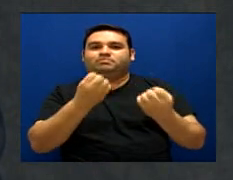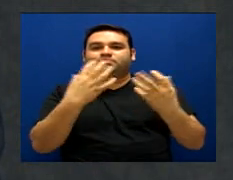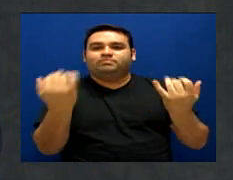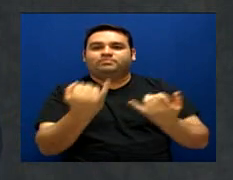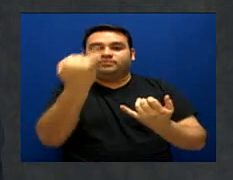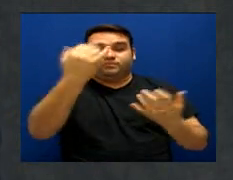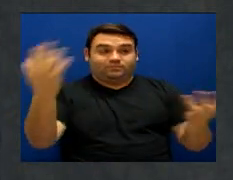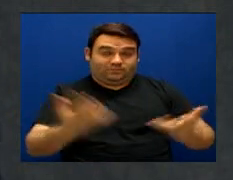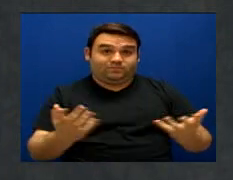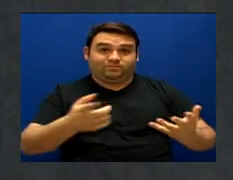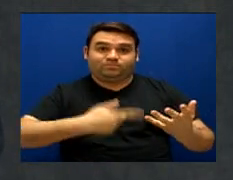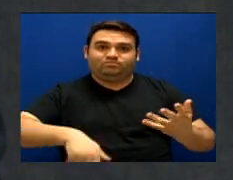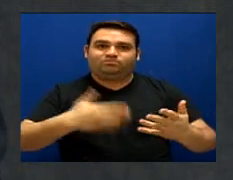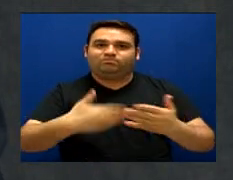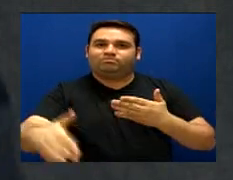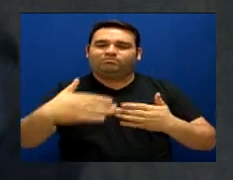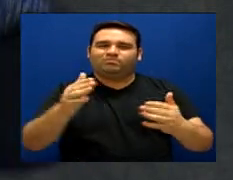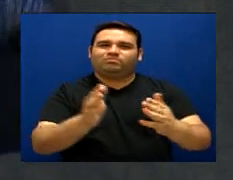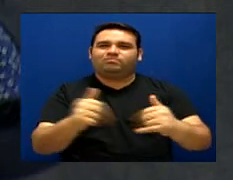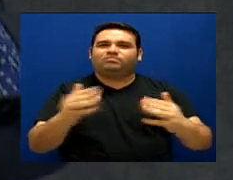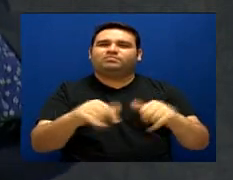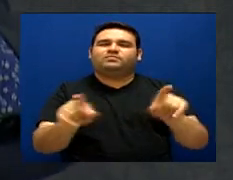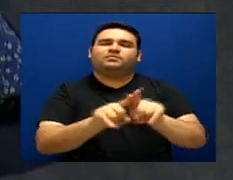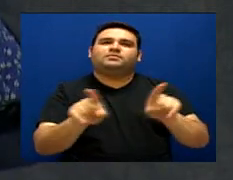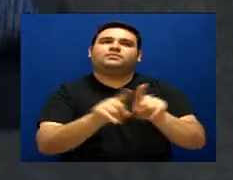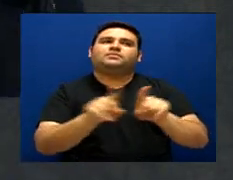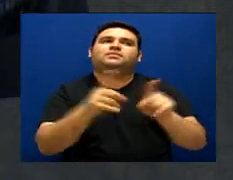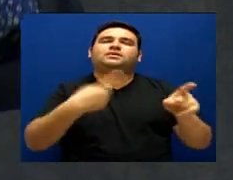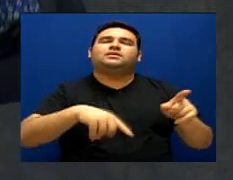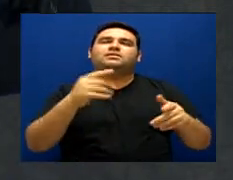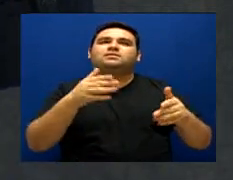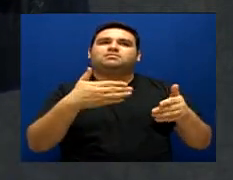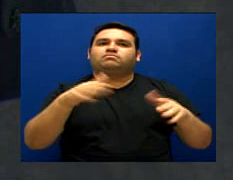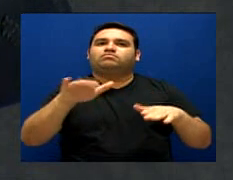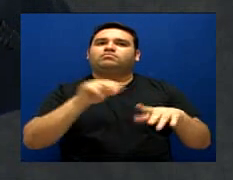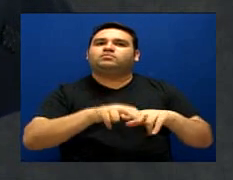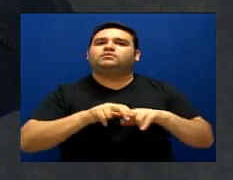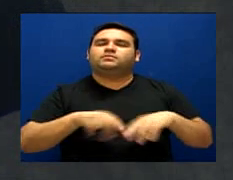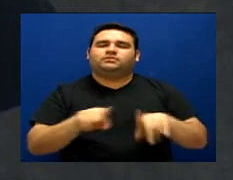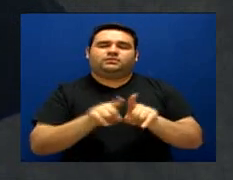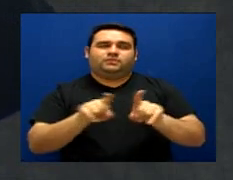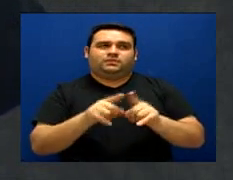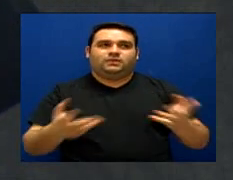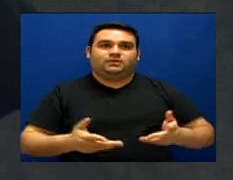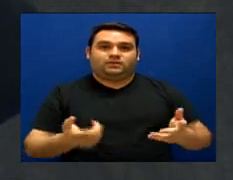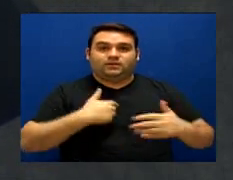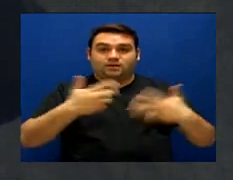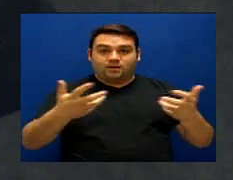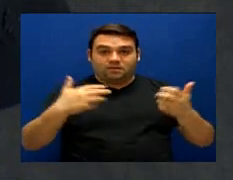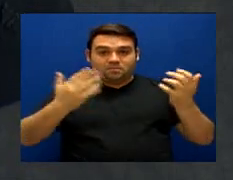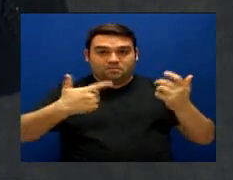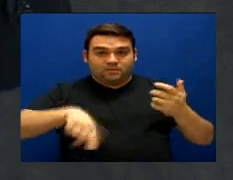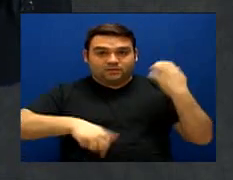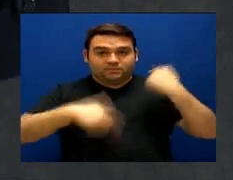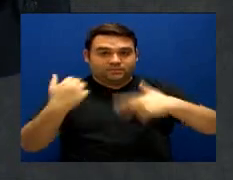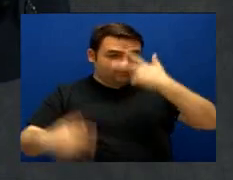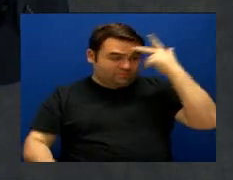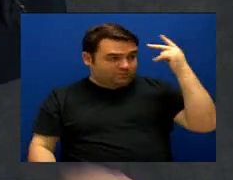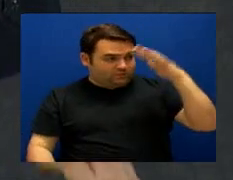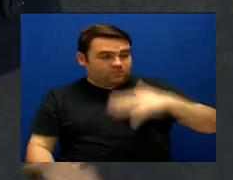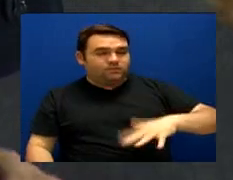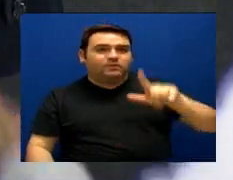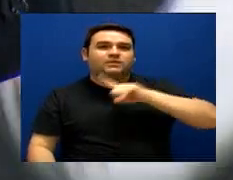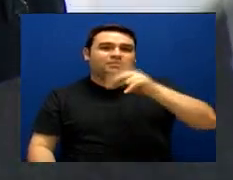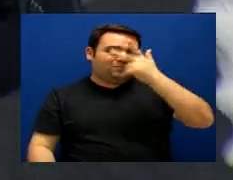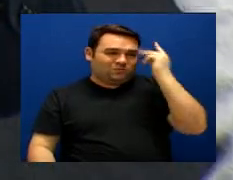importante. Nós vamos estar cobrando com relação a isso. A audiência exatamente para isso. Tanto é que gostaria de destacar para as pessoas que tem